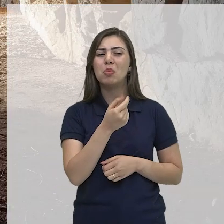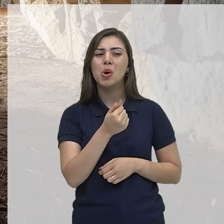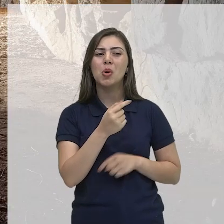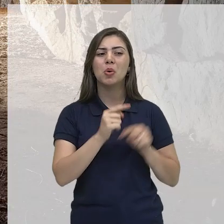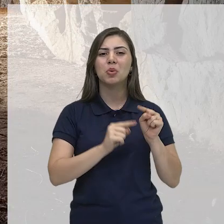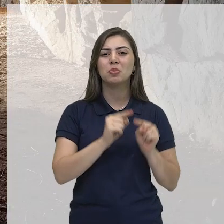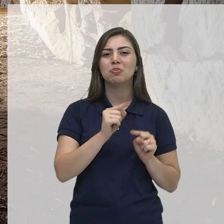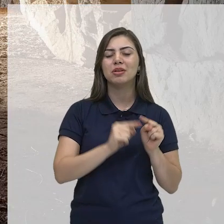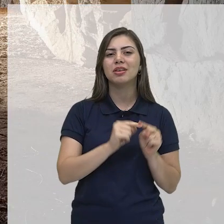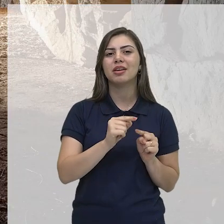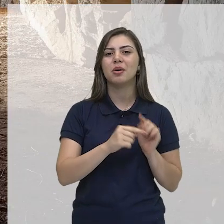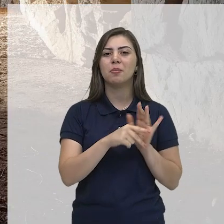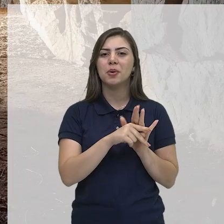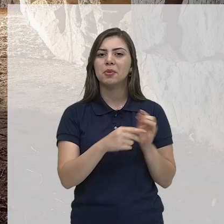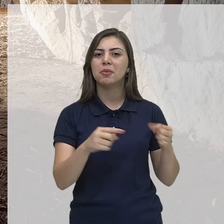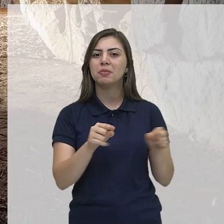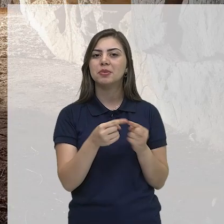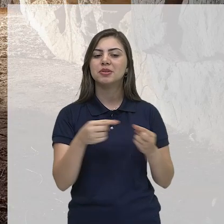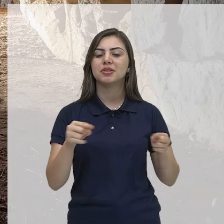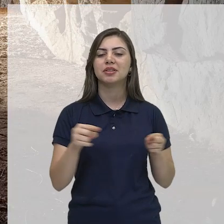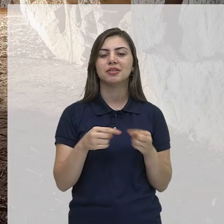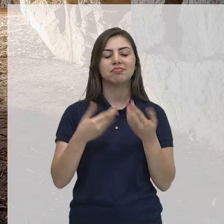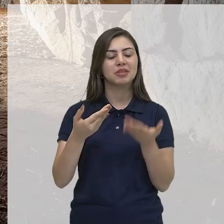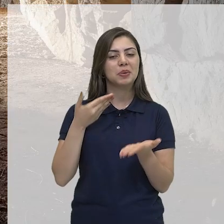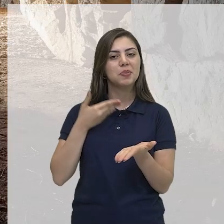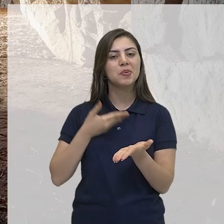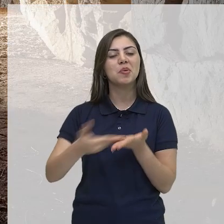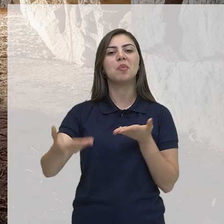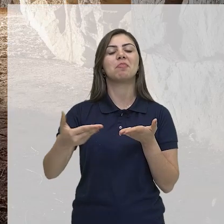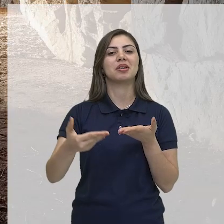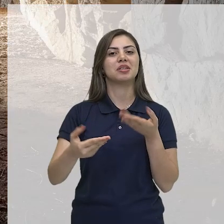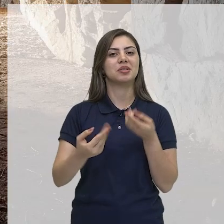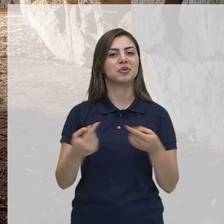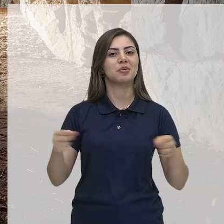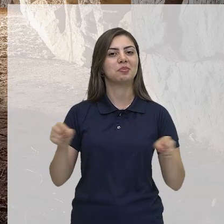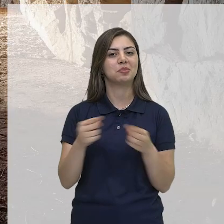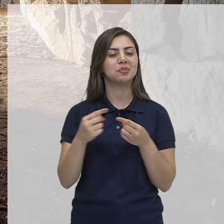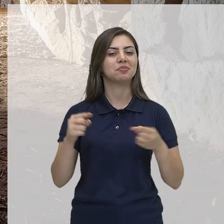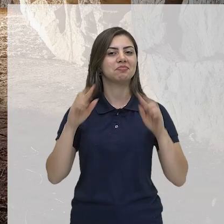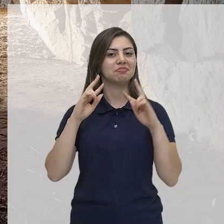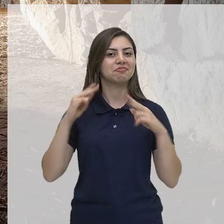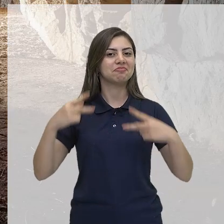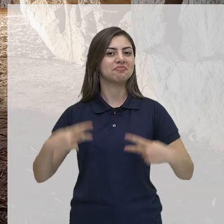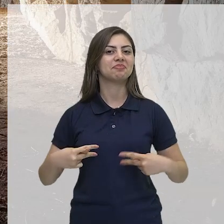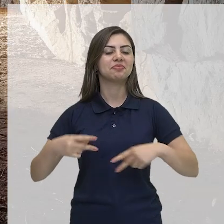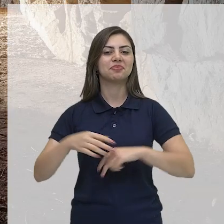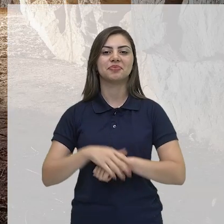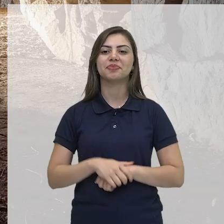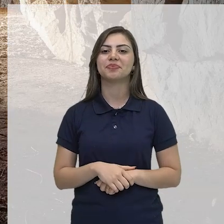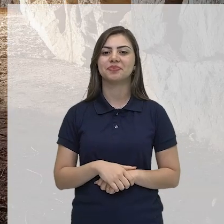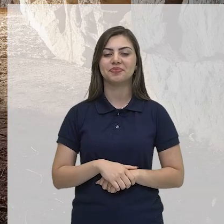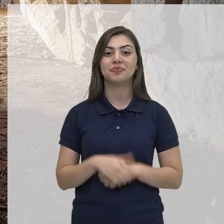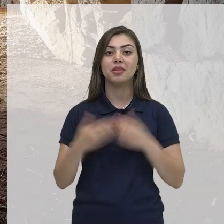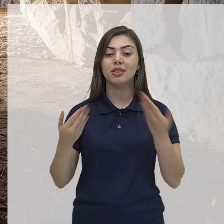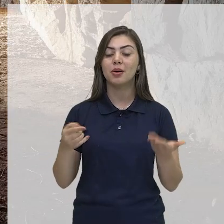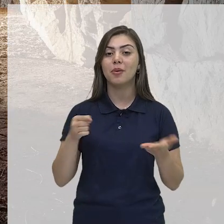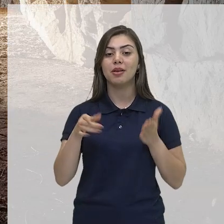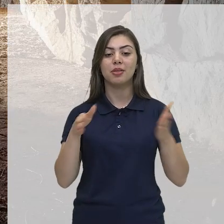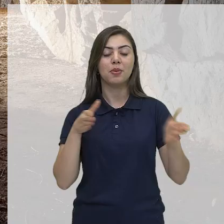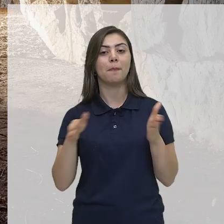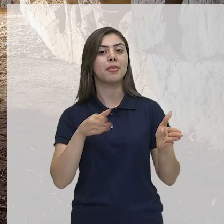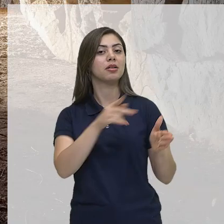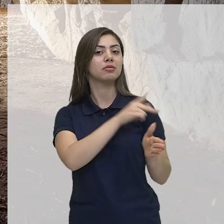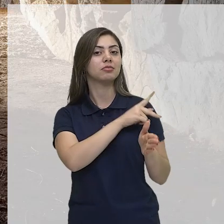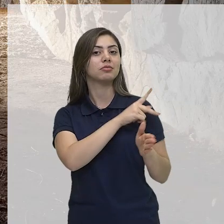rústicos. E daí considera-se o início da música pela humanidade. Então, neste momento da arte, lá